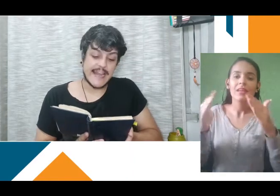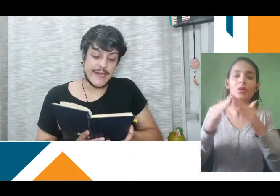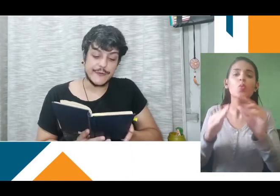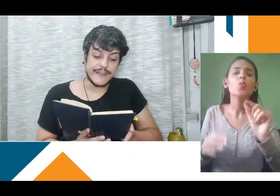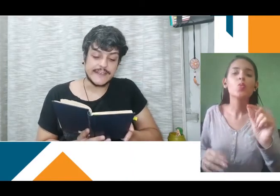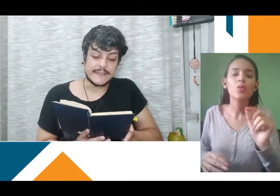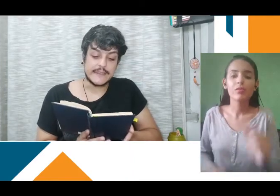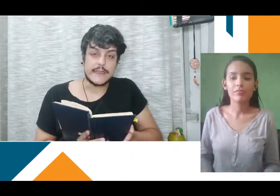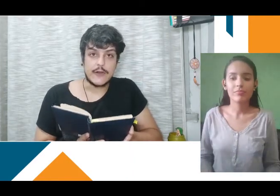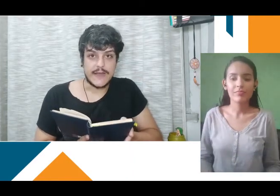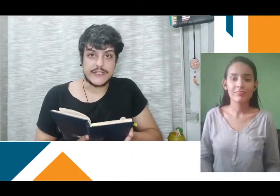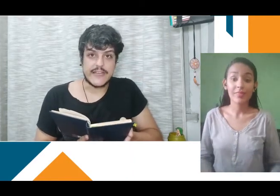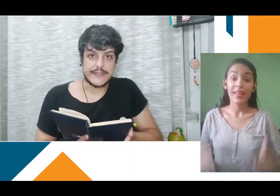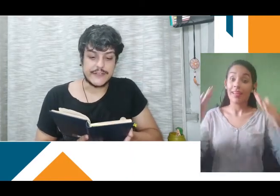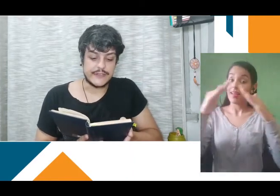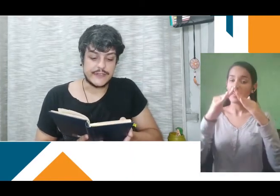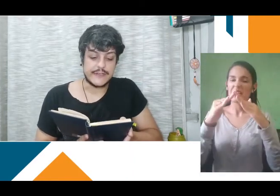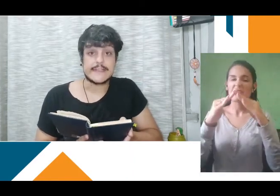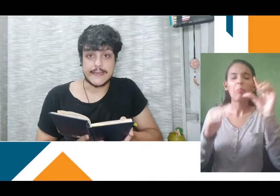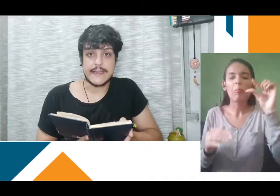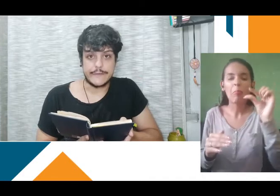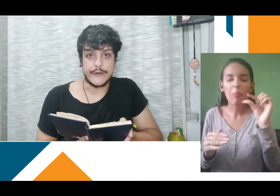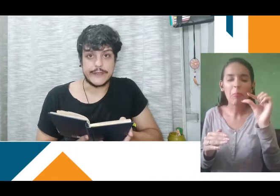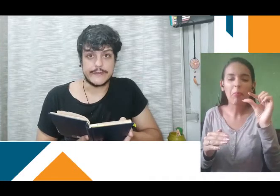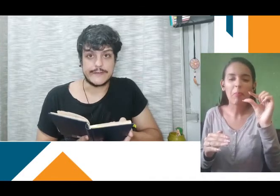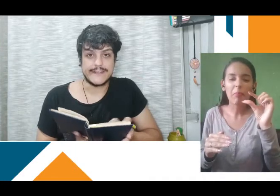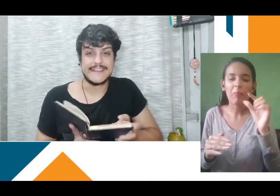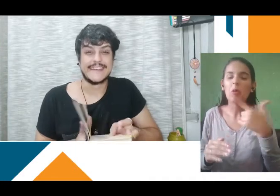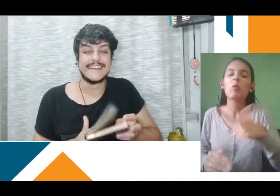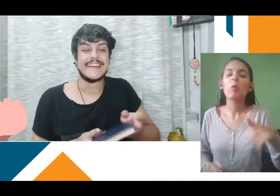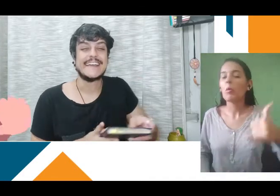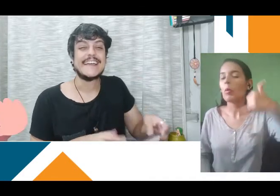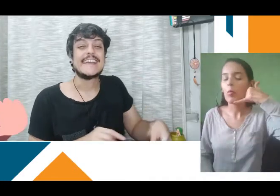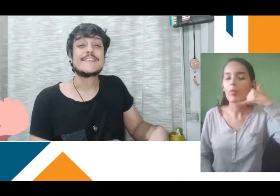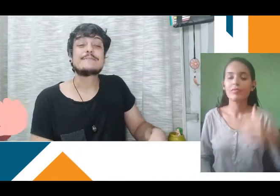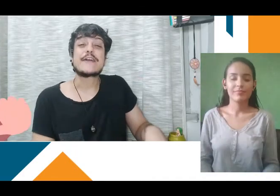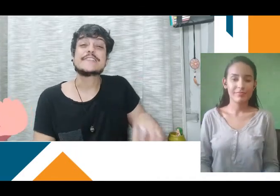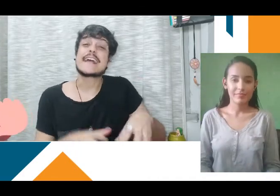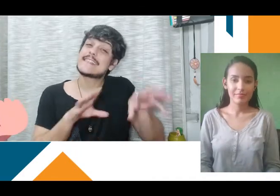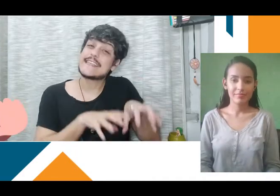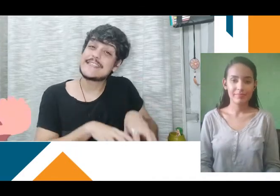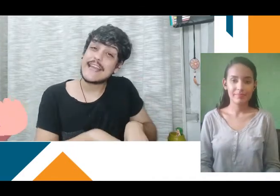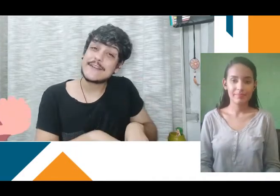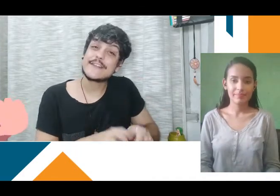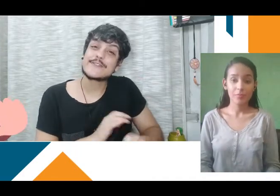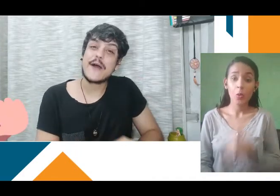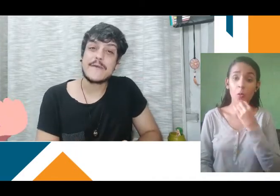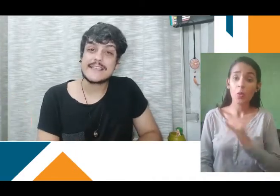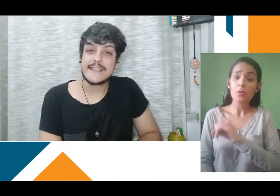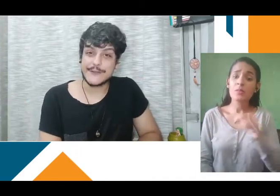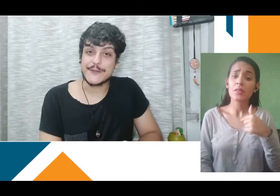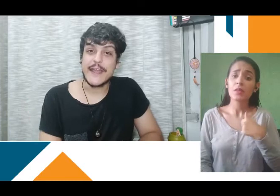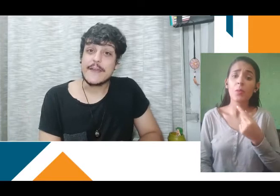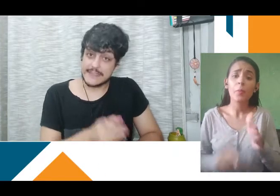queria ser, hein, Lui? Uma kitnet, sem telefone. Se eu te perguntasse que gênero